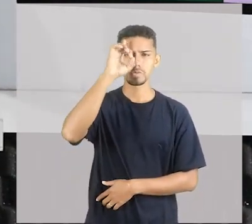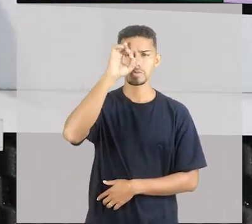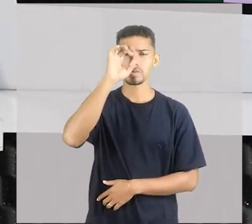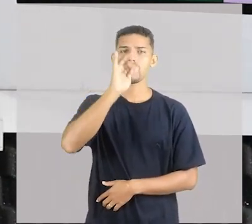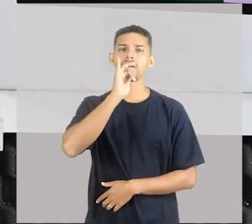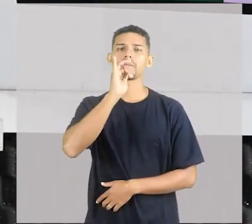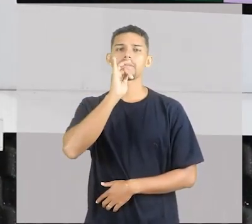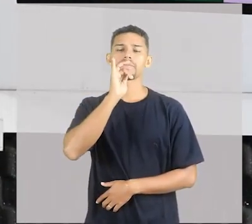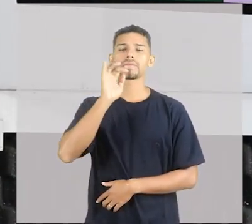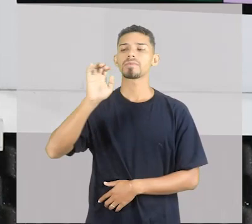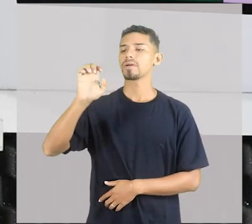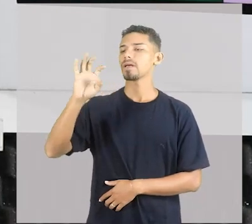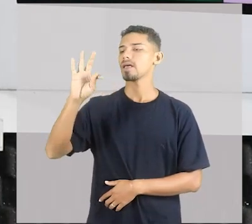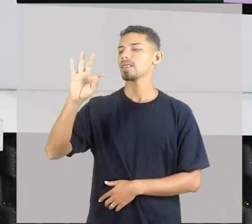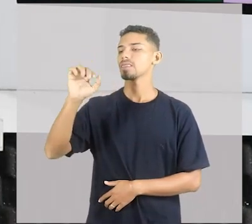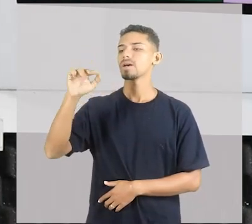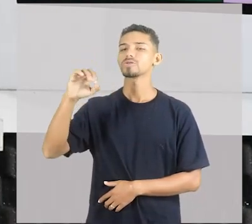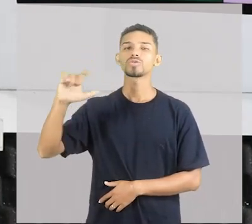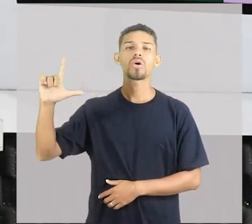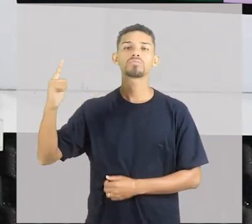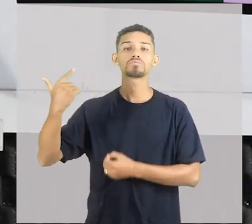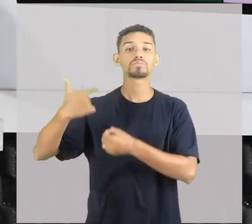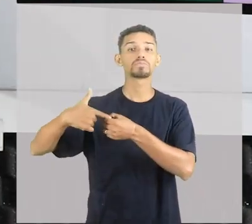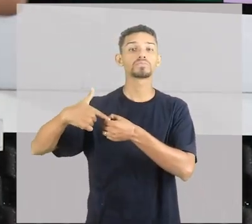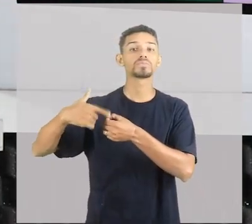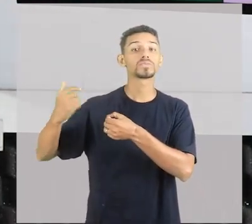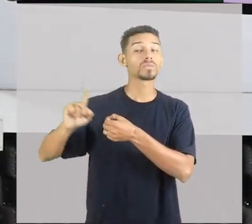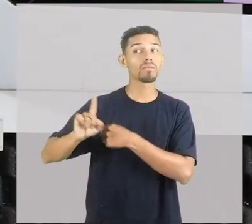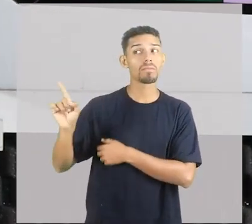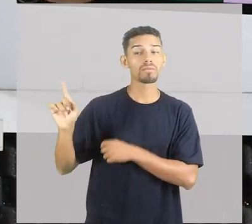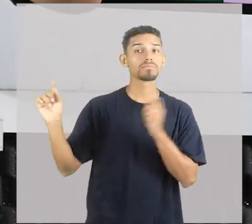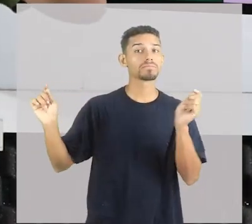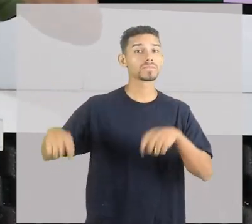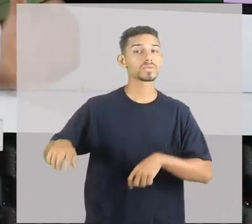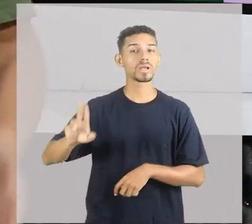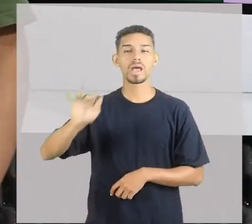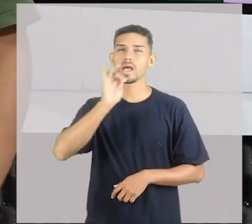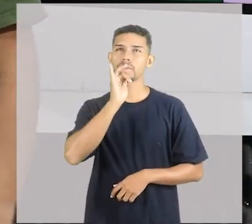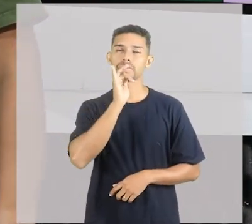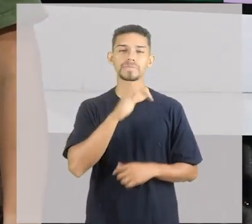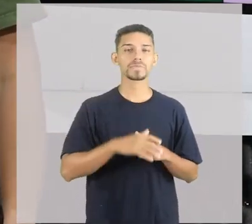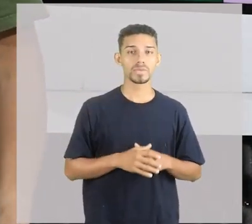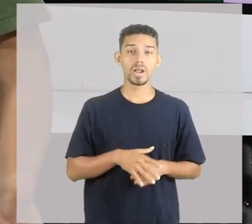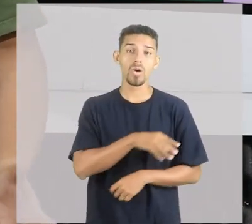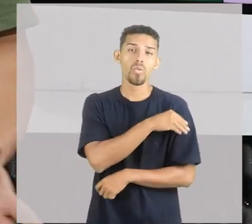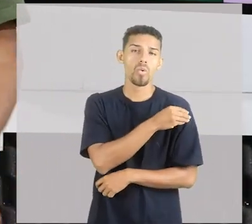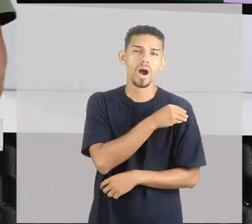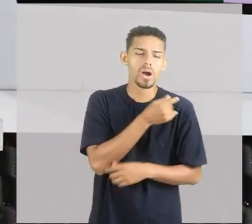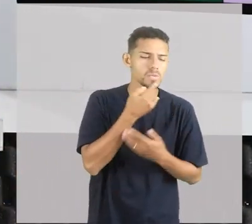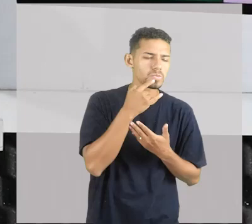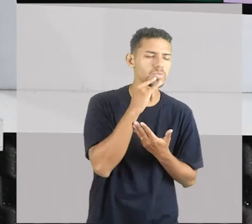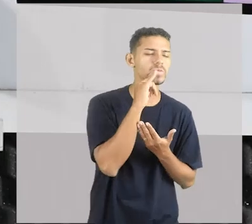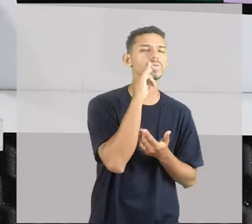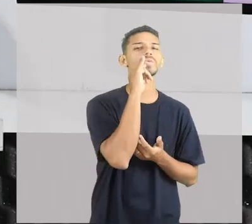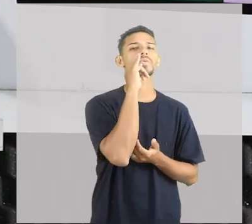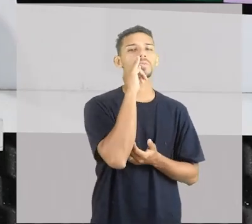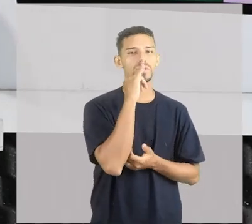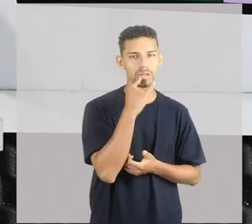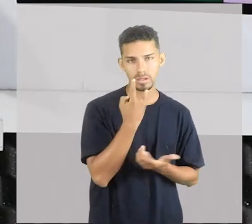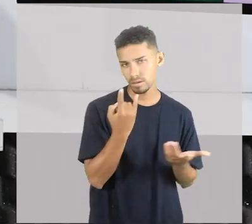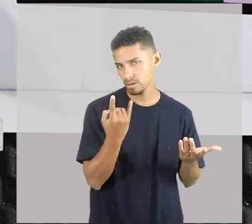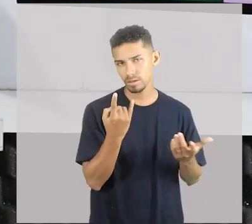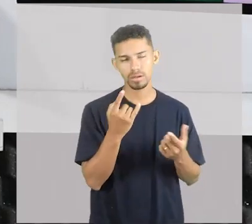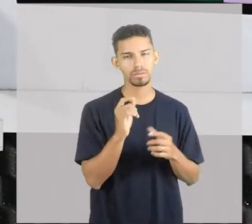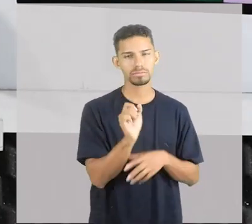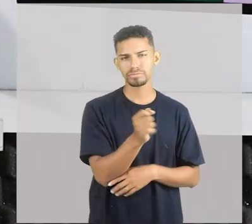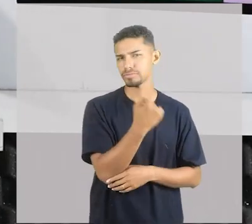exemplo, o etanol. Ou álcool etílico. É o álcool presente, por exemplo, nas bebidas. É o álcool presente, por exemplo,